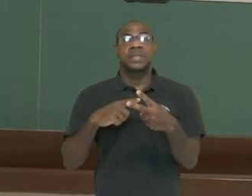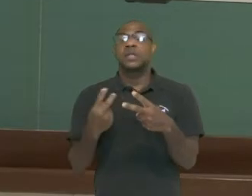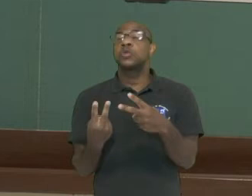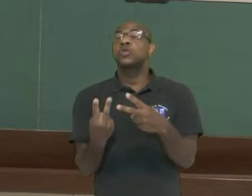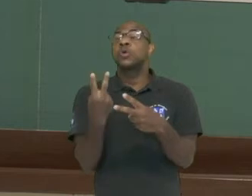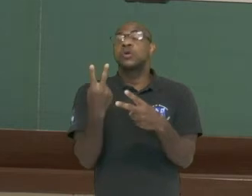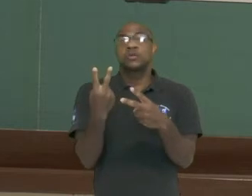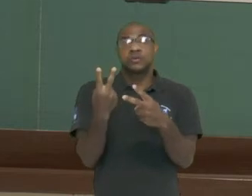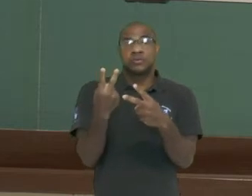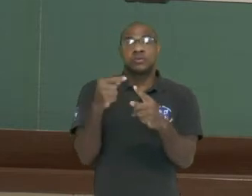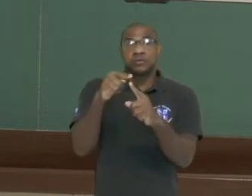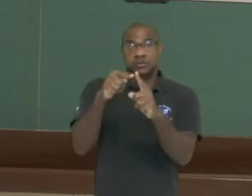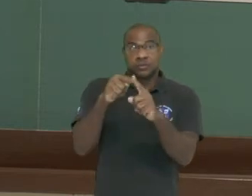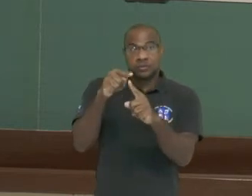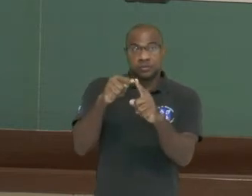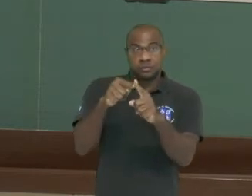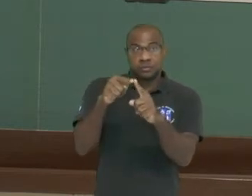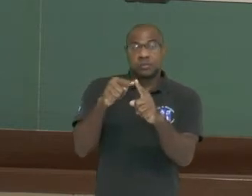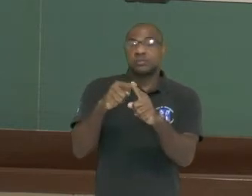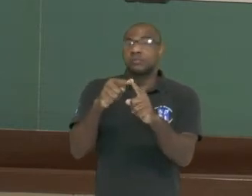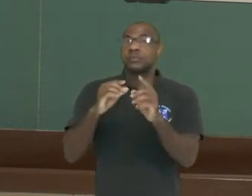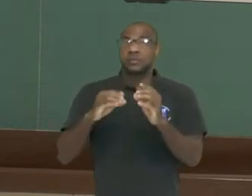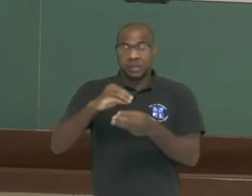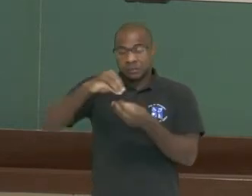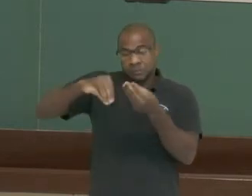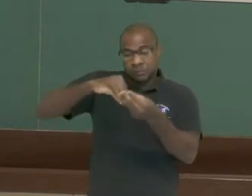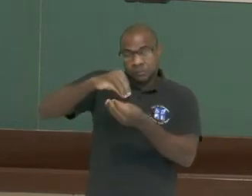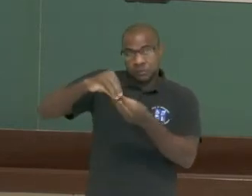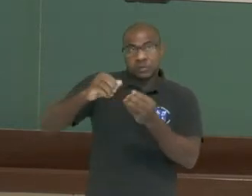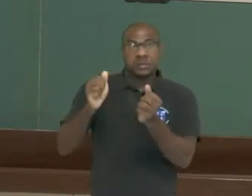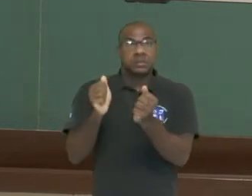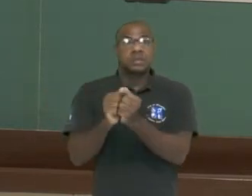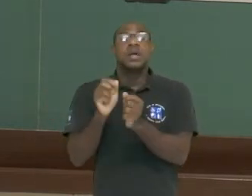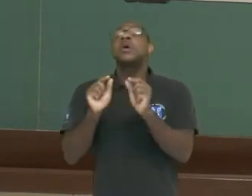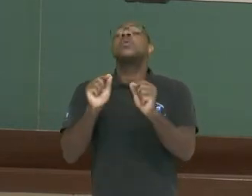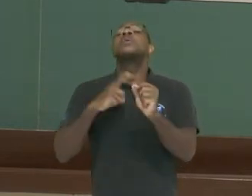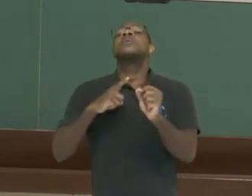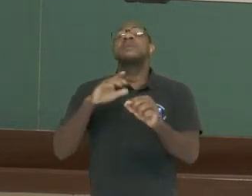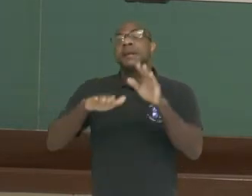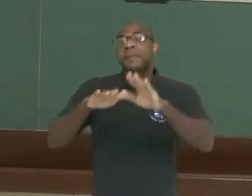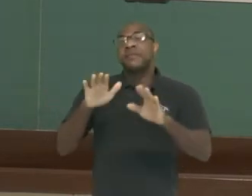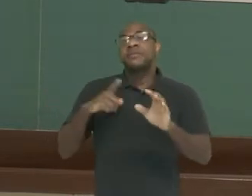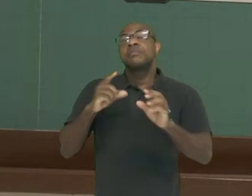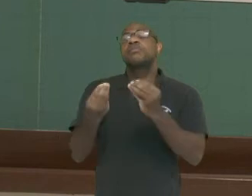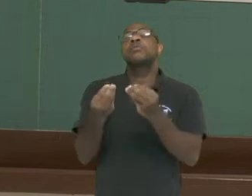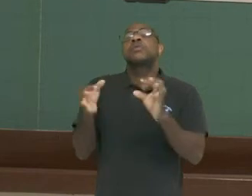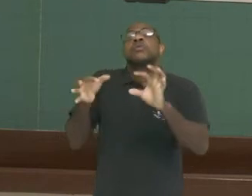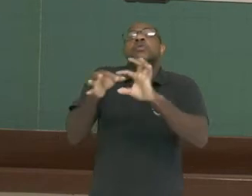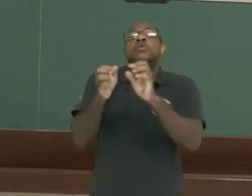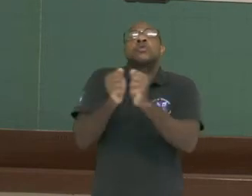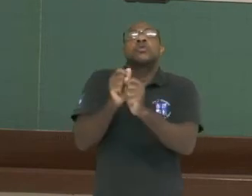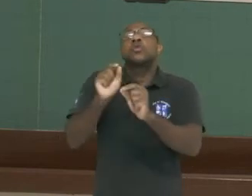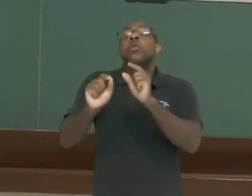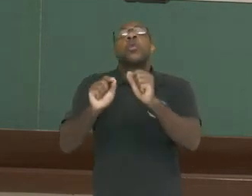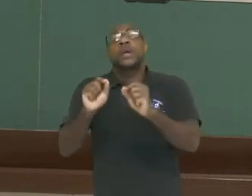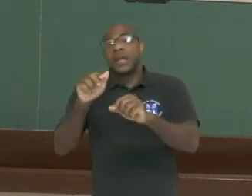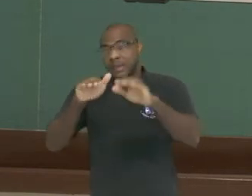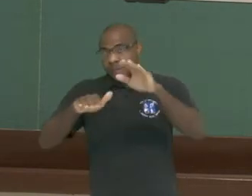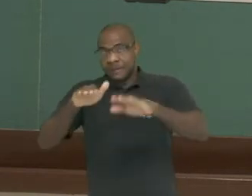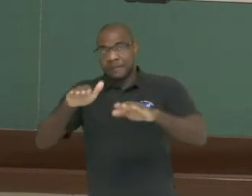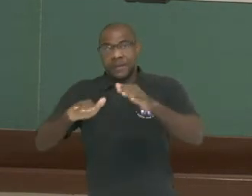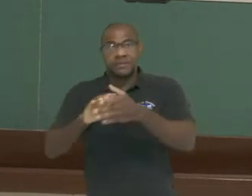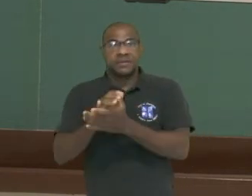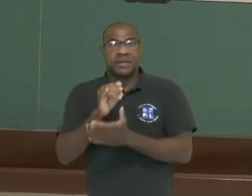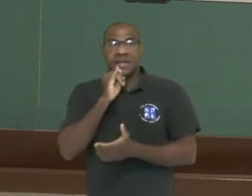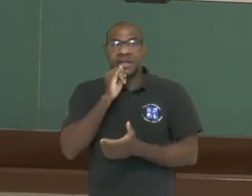duplo, dependendo aí de quem ele está associado. Se é com um ácido ou com uma base. Como exemplo, a gente tem o